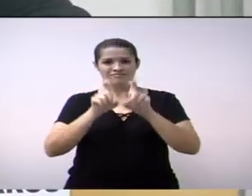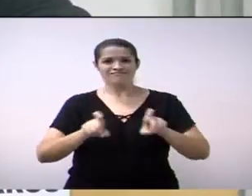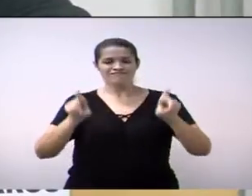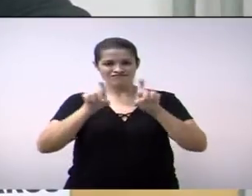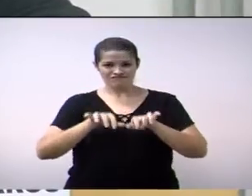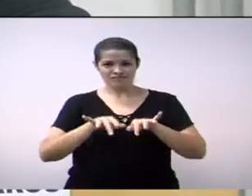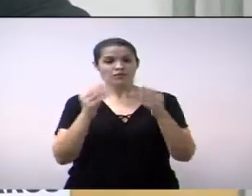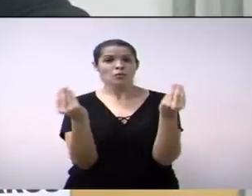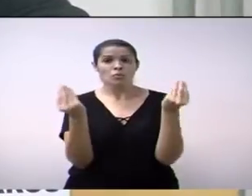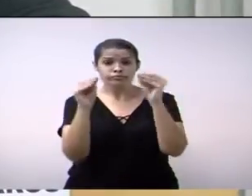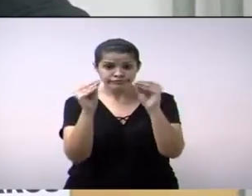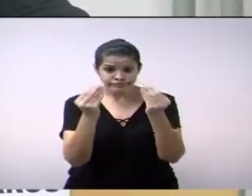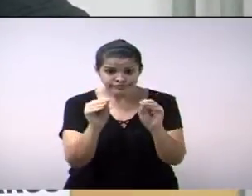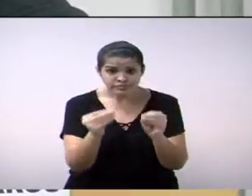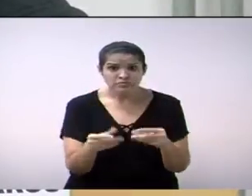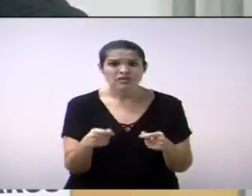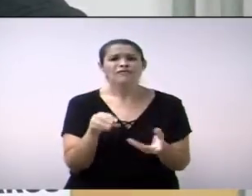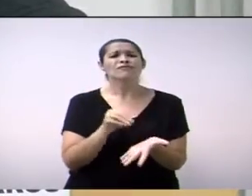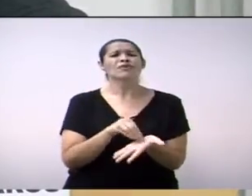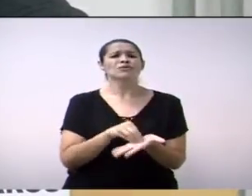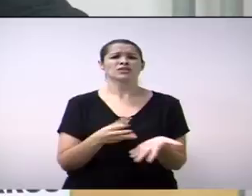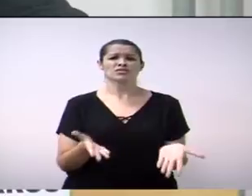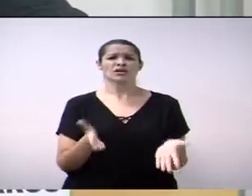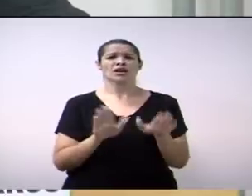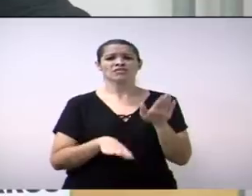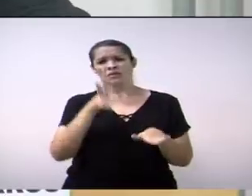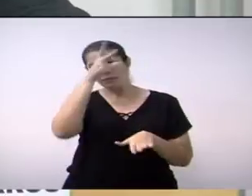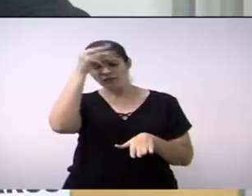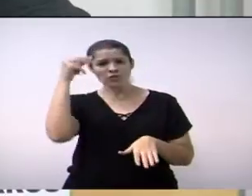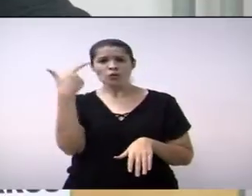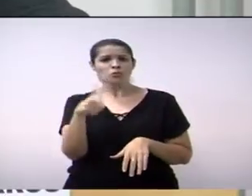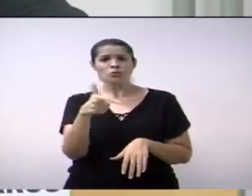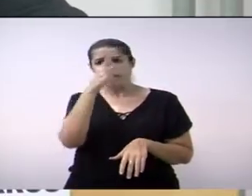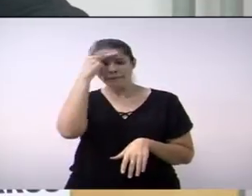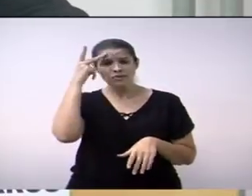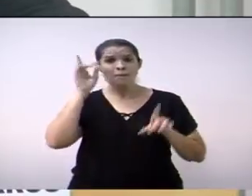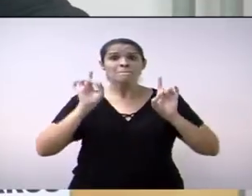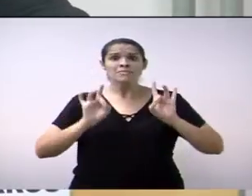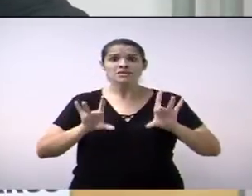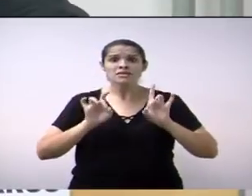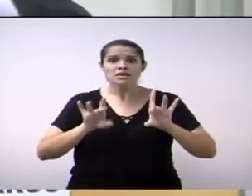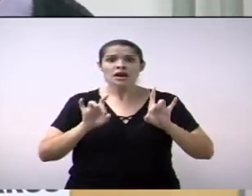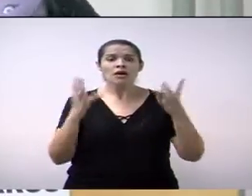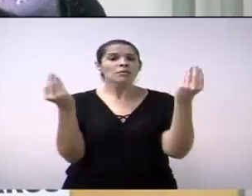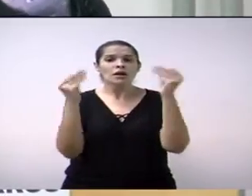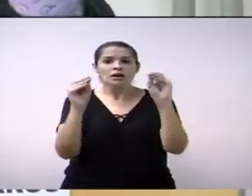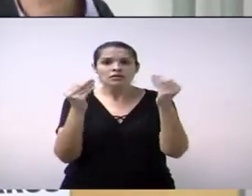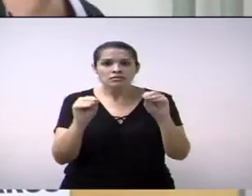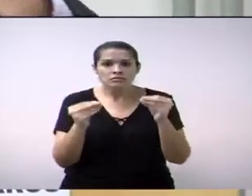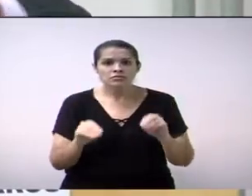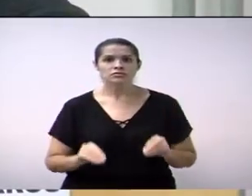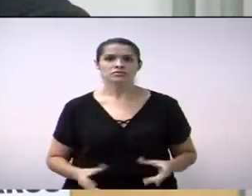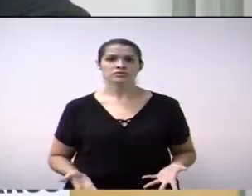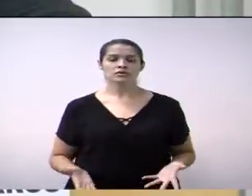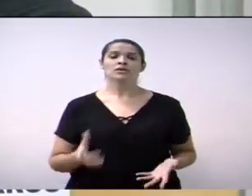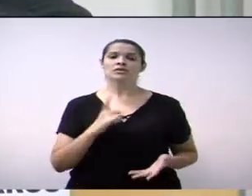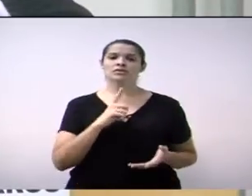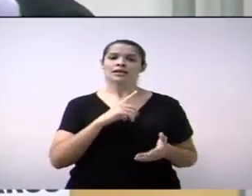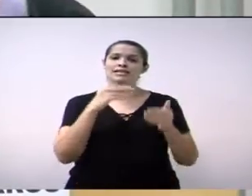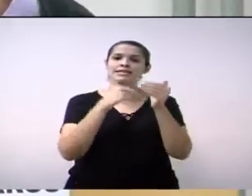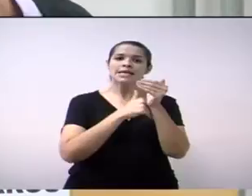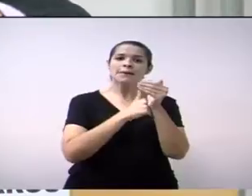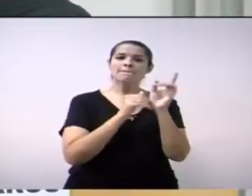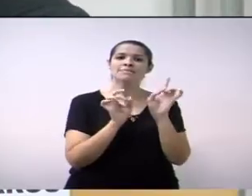e muitas prefeituras não têm pessoas especializadas para registrar os códigos,